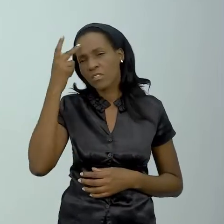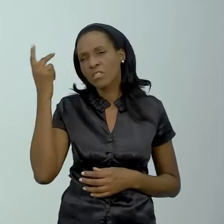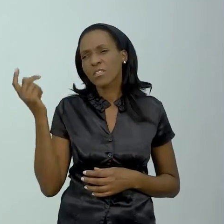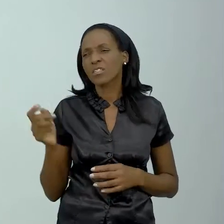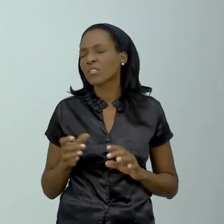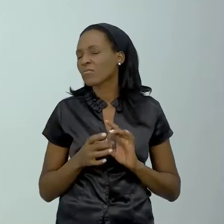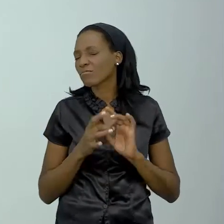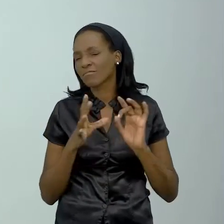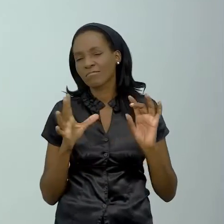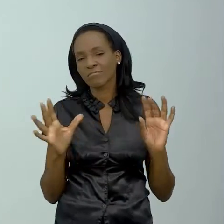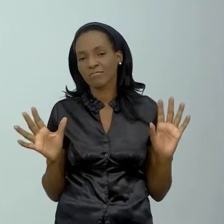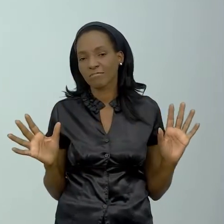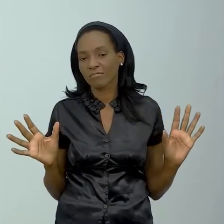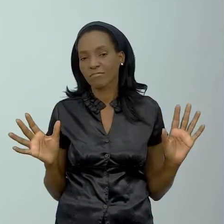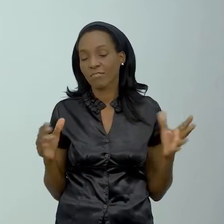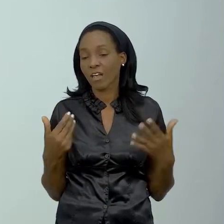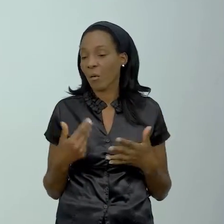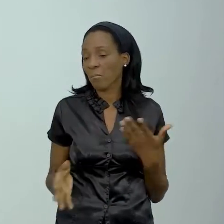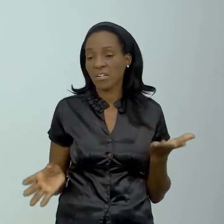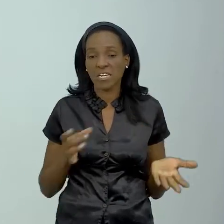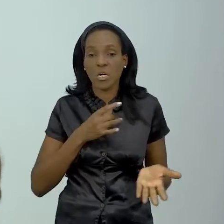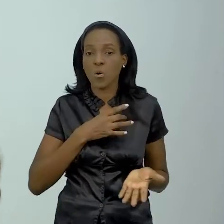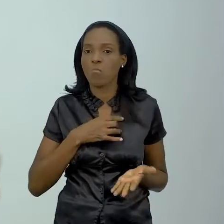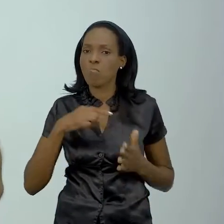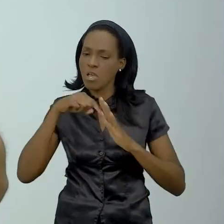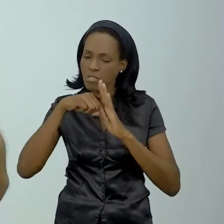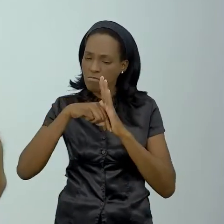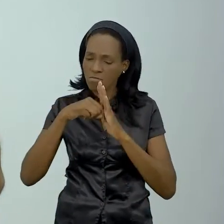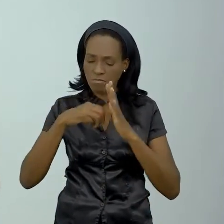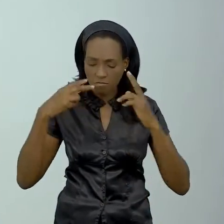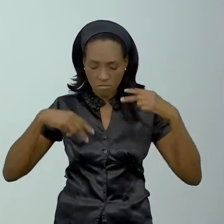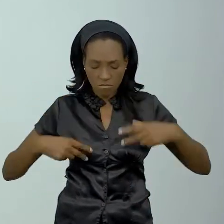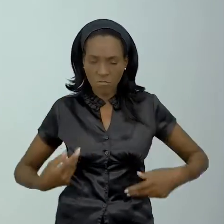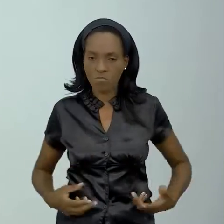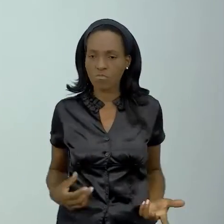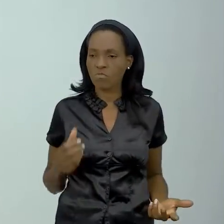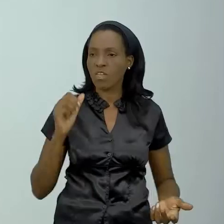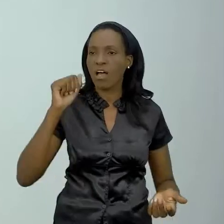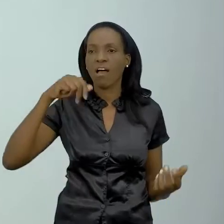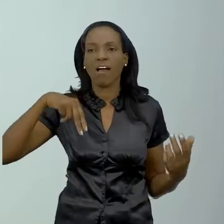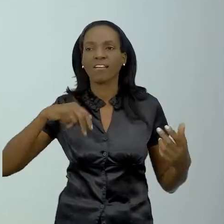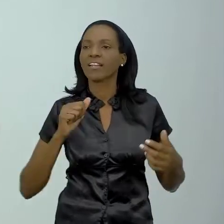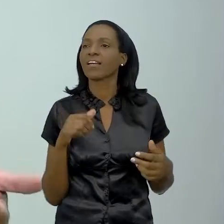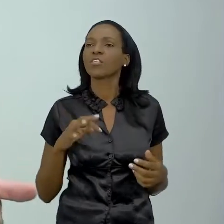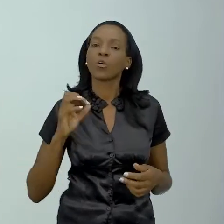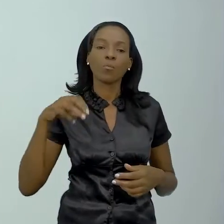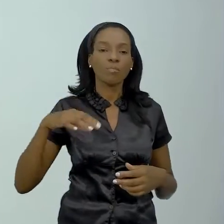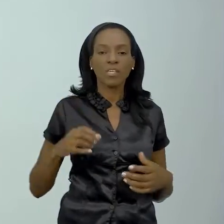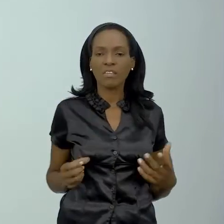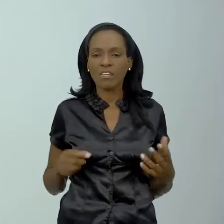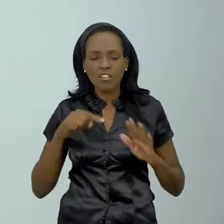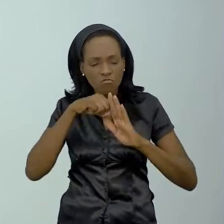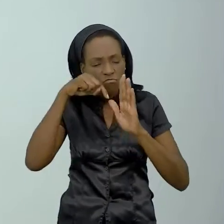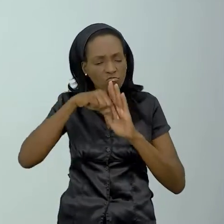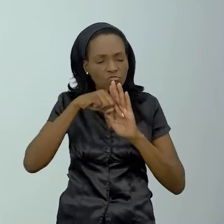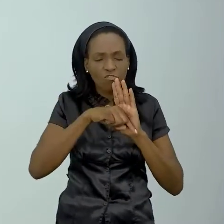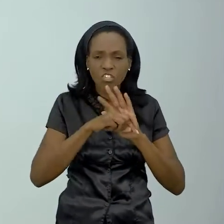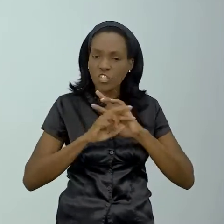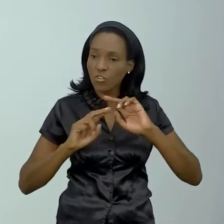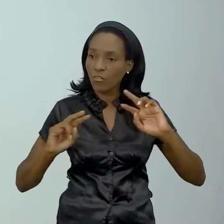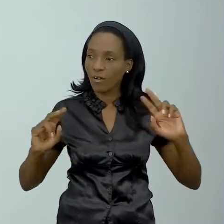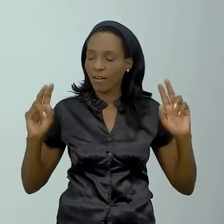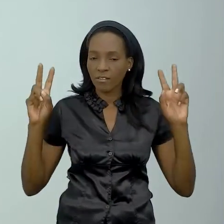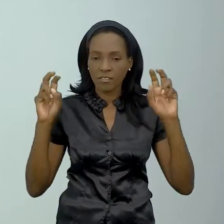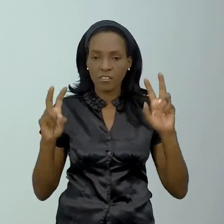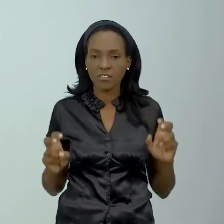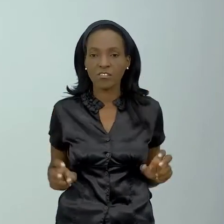Então elas começaram a perder o medo de investigar o corpo humano, a anatomia. Então a gente começa outras investigações, se preocupa com outros temas. Os